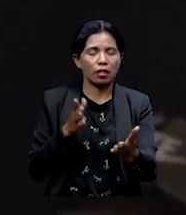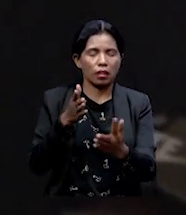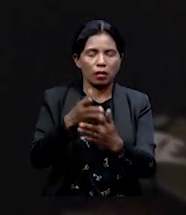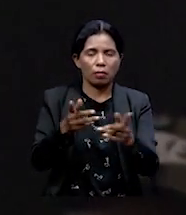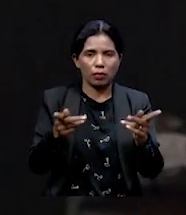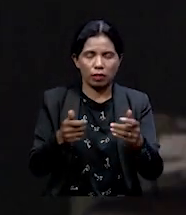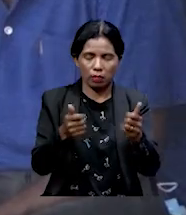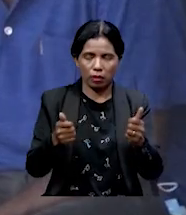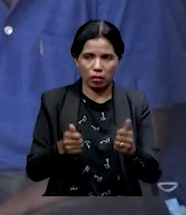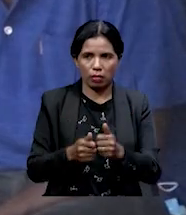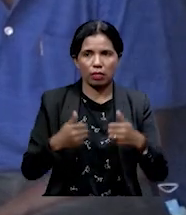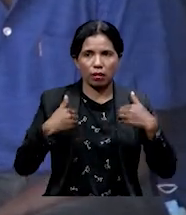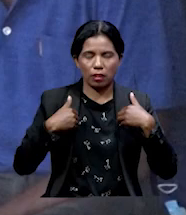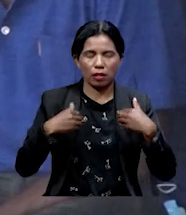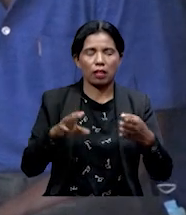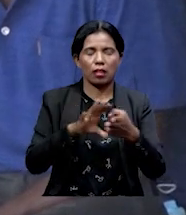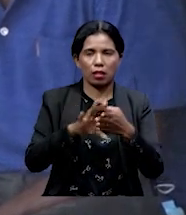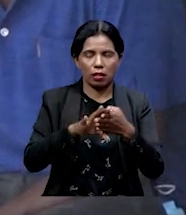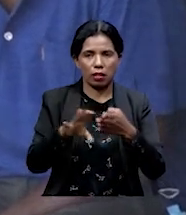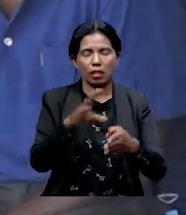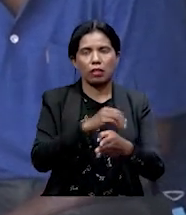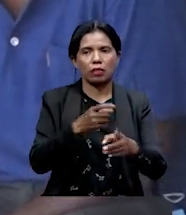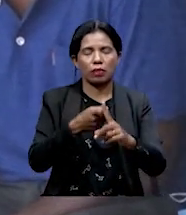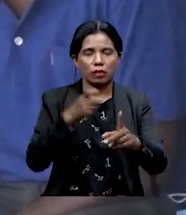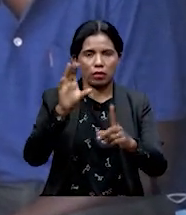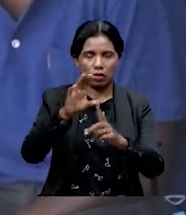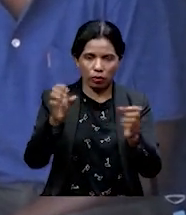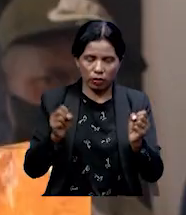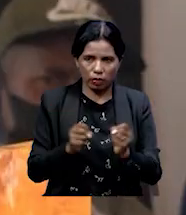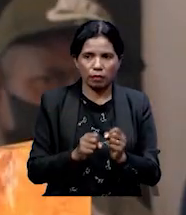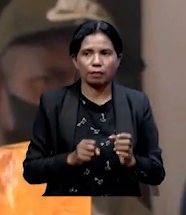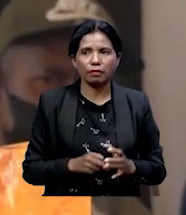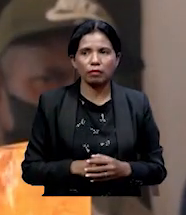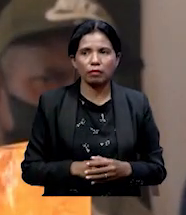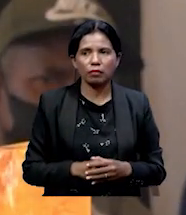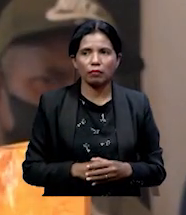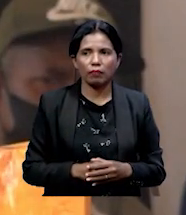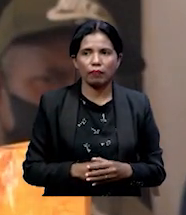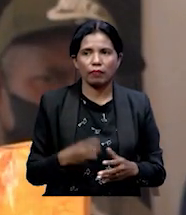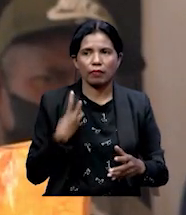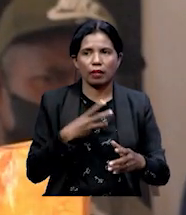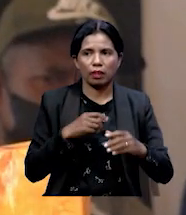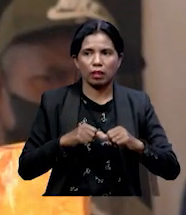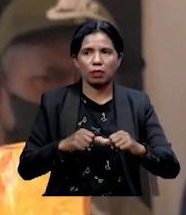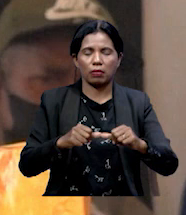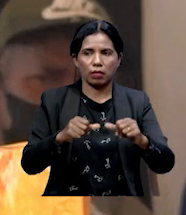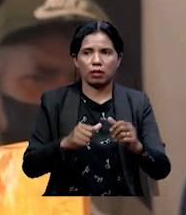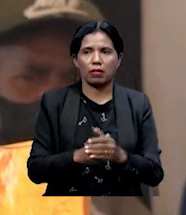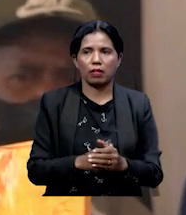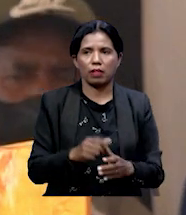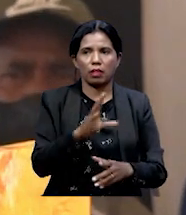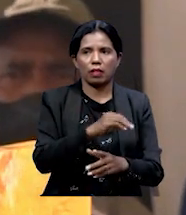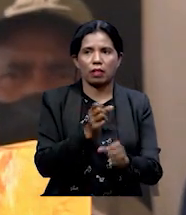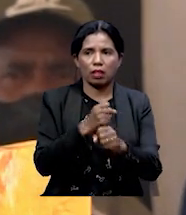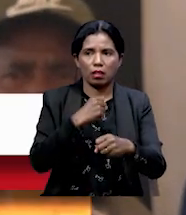Cailaco, banheiro e pedido oficial, Rússia Autoridade Local. O processo normal, nebe mas durante o lau, kata autoridade sira